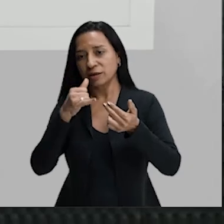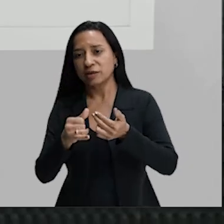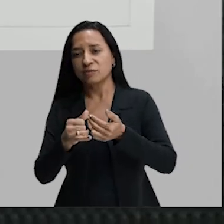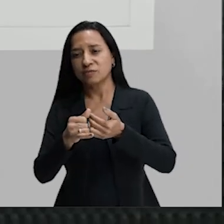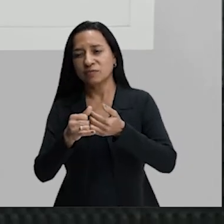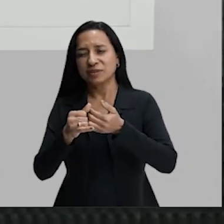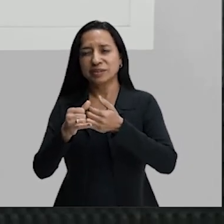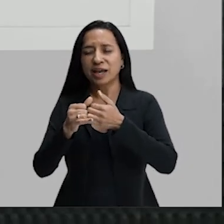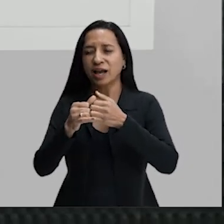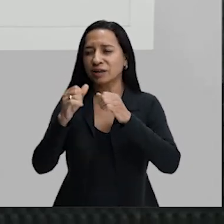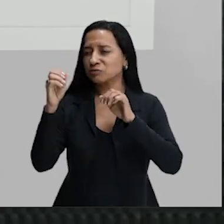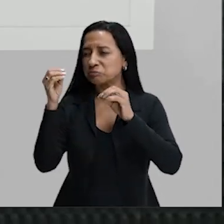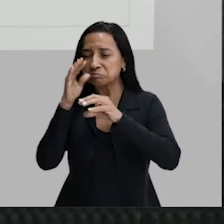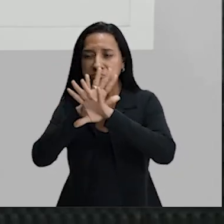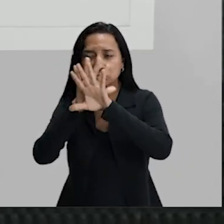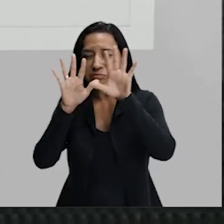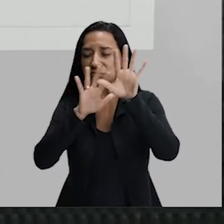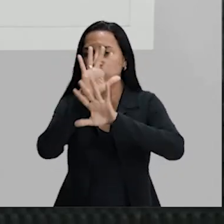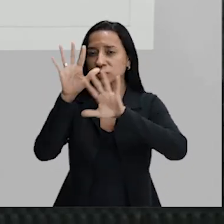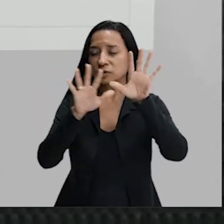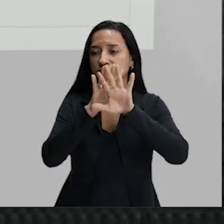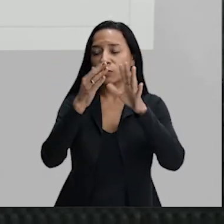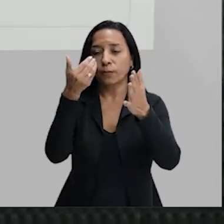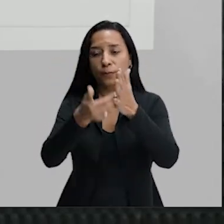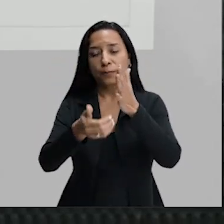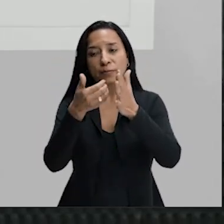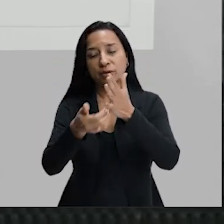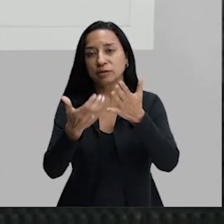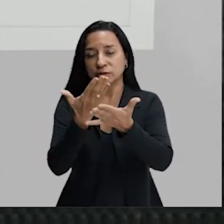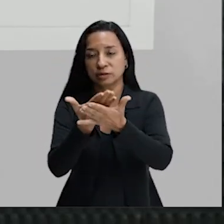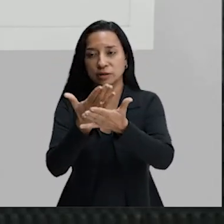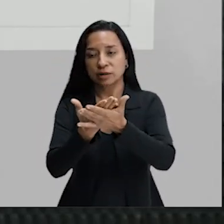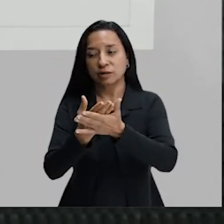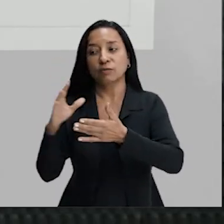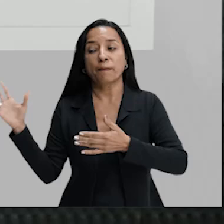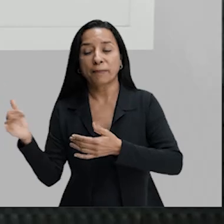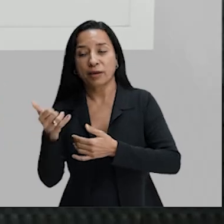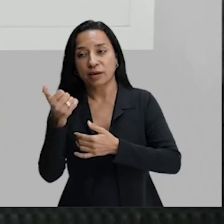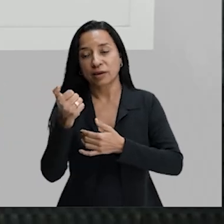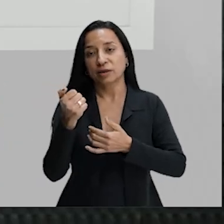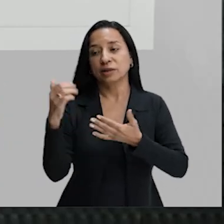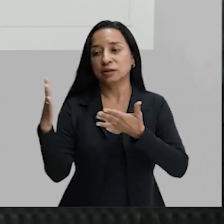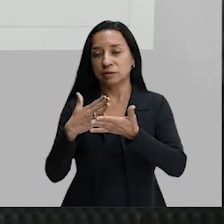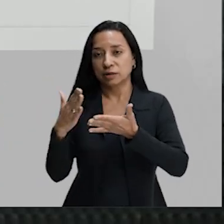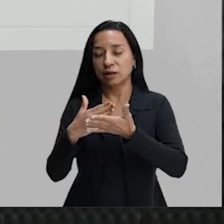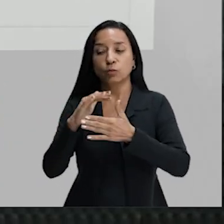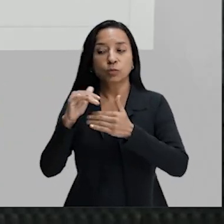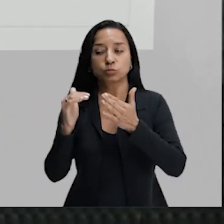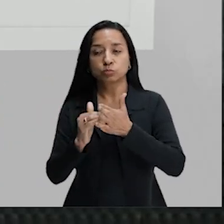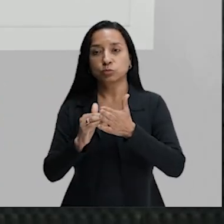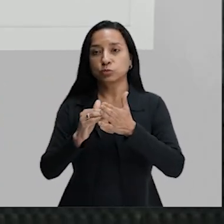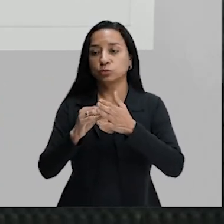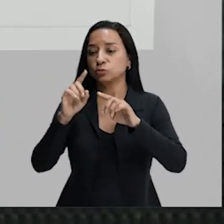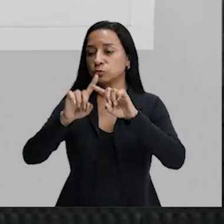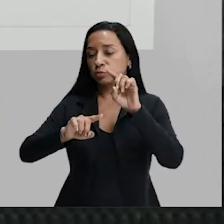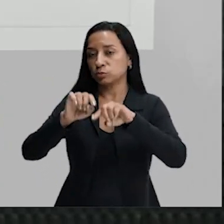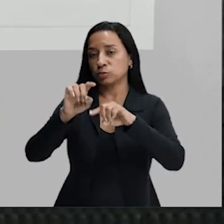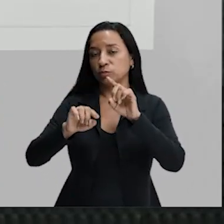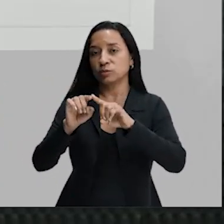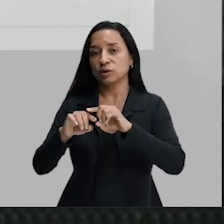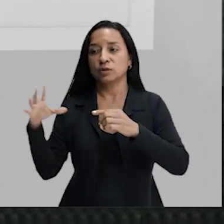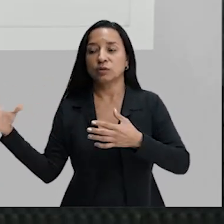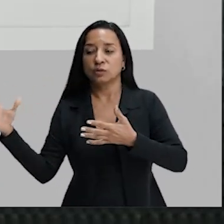criar foco, ó. Não deixa de te perder no meio da aula. Então pega a tua caneta, pega teu caderno, pega todo o material, que é a experiência que eu tenho